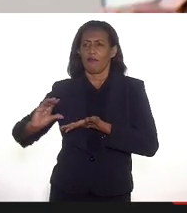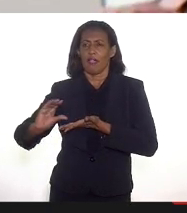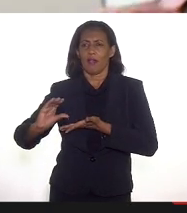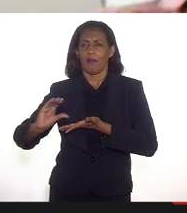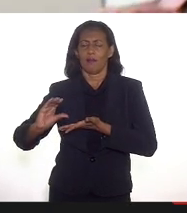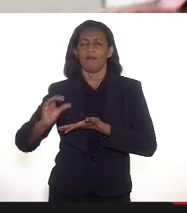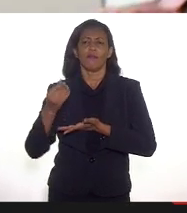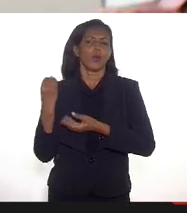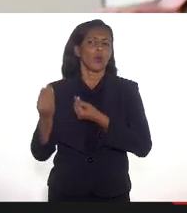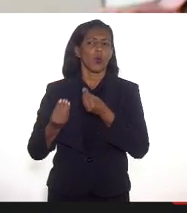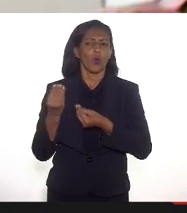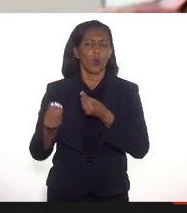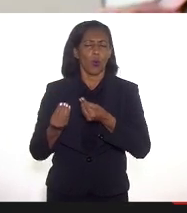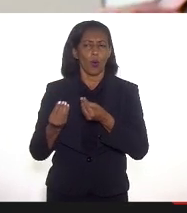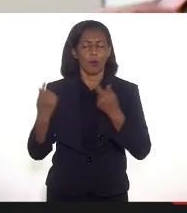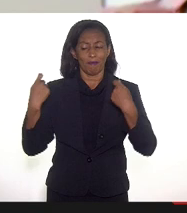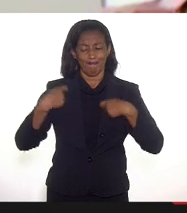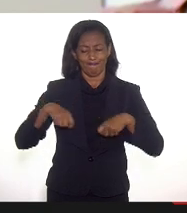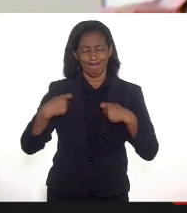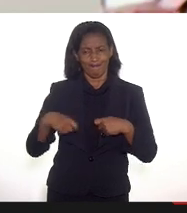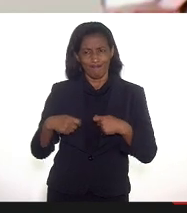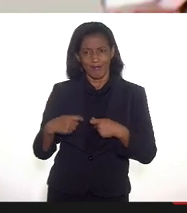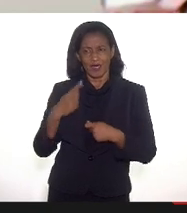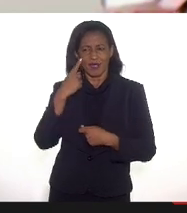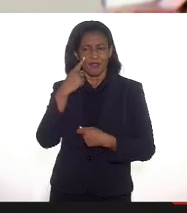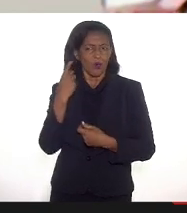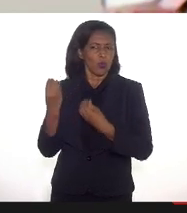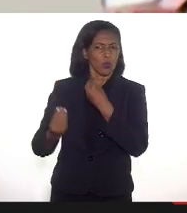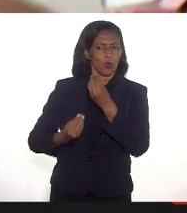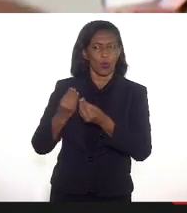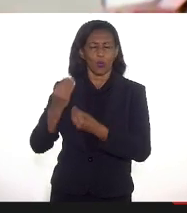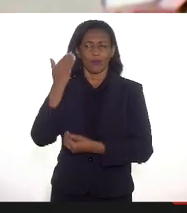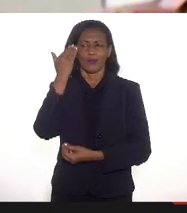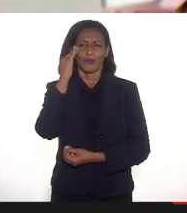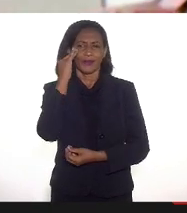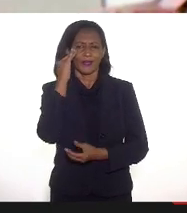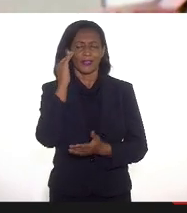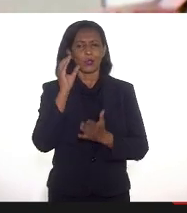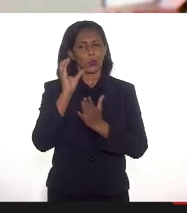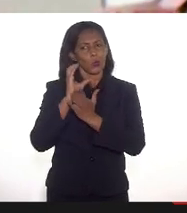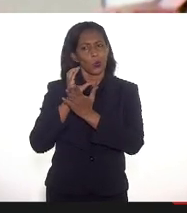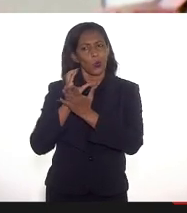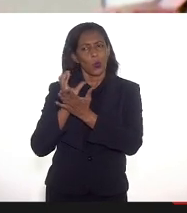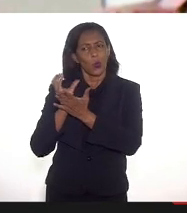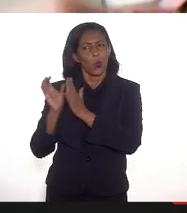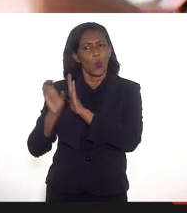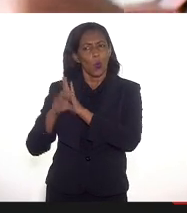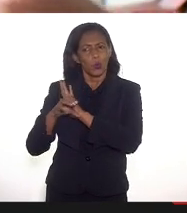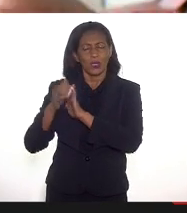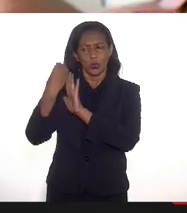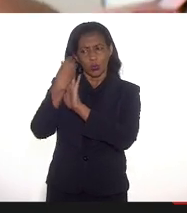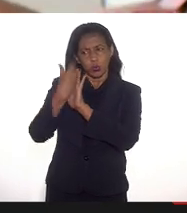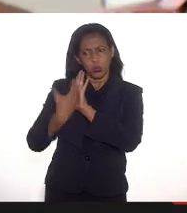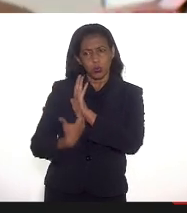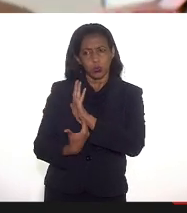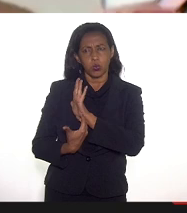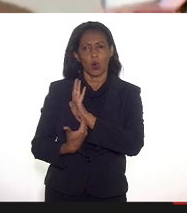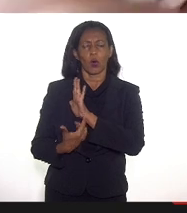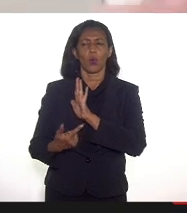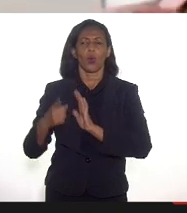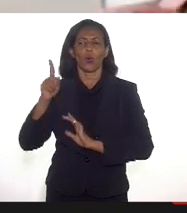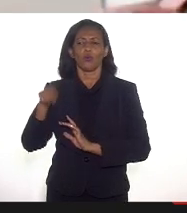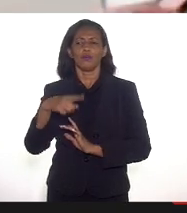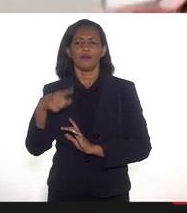há previsão de regularizar essa verba, como é que está sendo entendido nesse contexto da pandemia e da suspensão das aulas